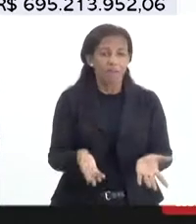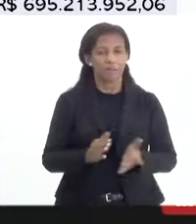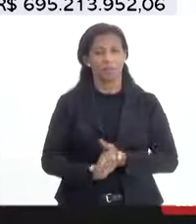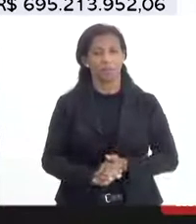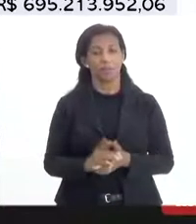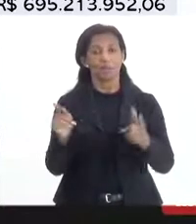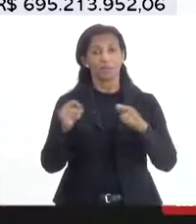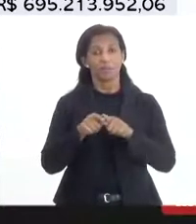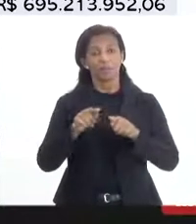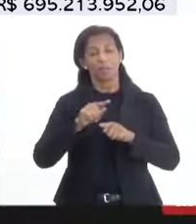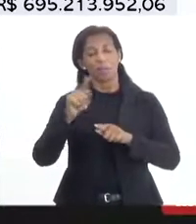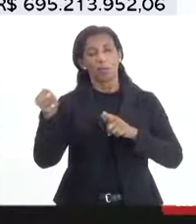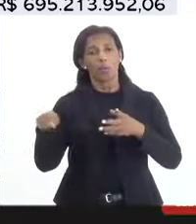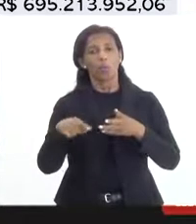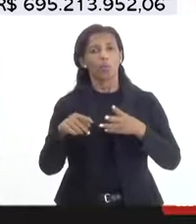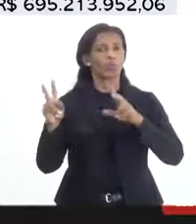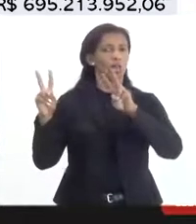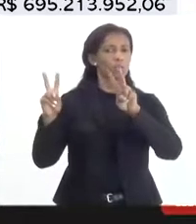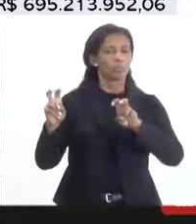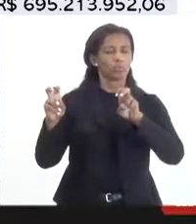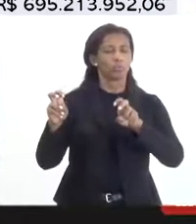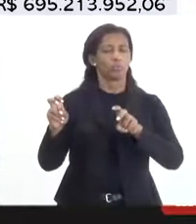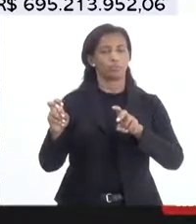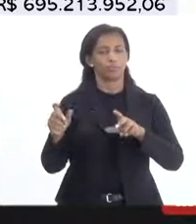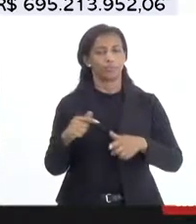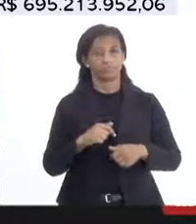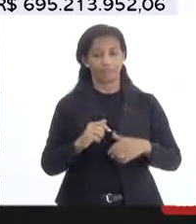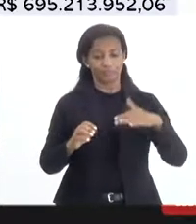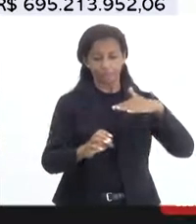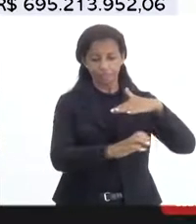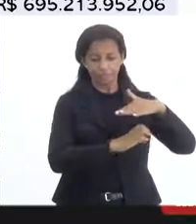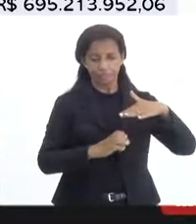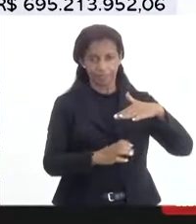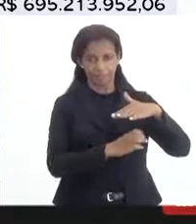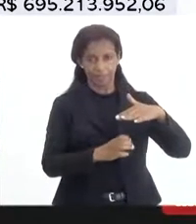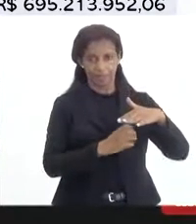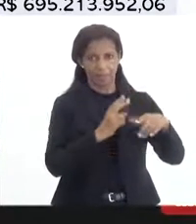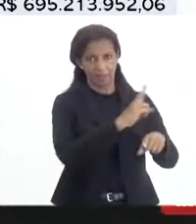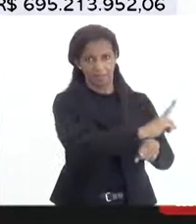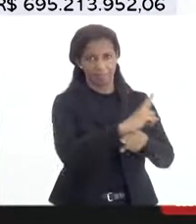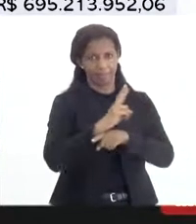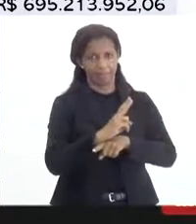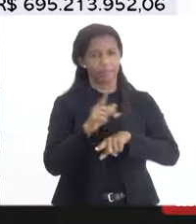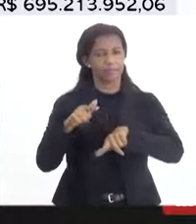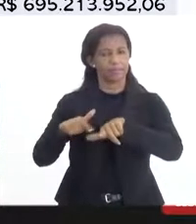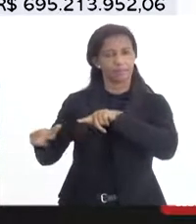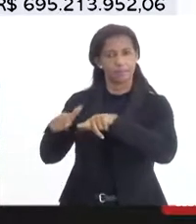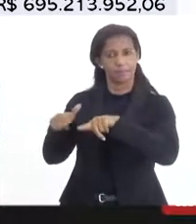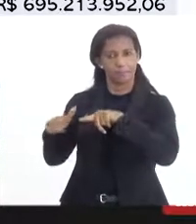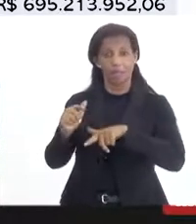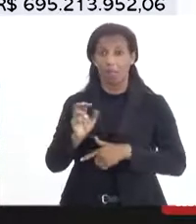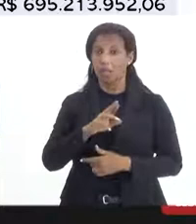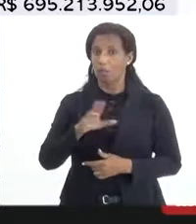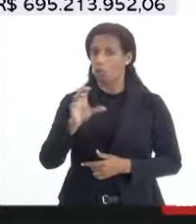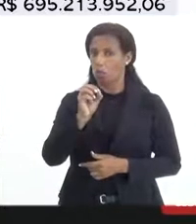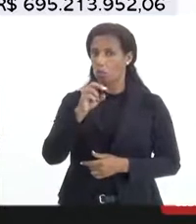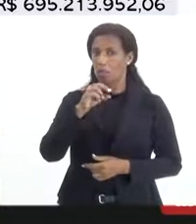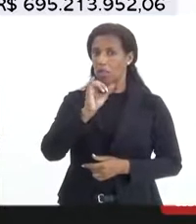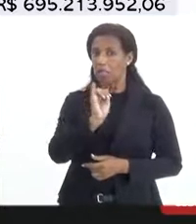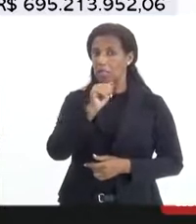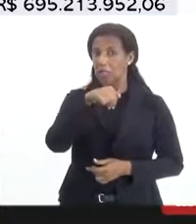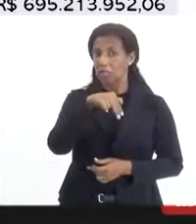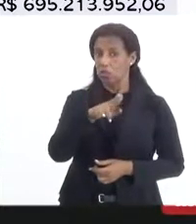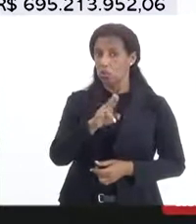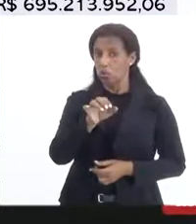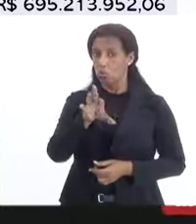essa questão das prestadoras de serviço. Isso nos preocupa, sim, porque isso não está ocorrendo somente com insumos, está ocorrendo com o que